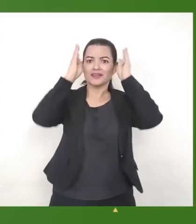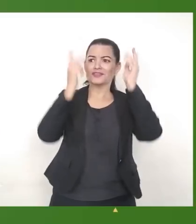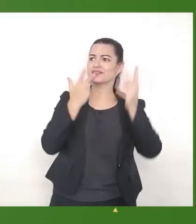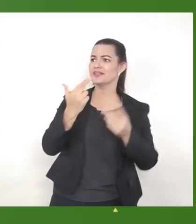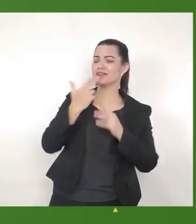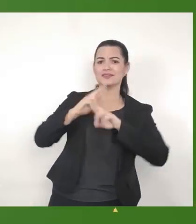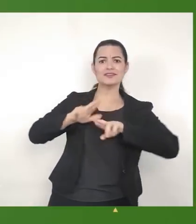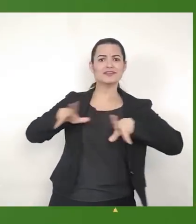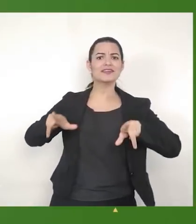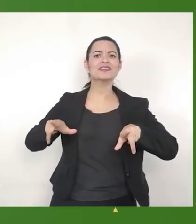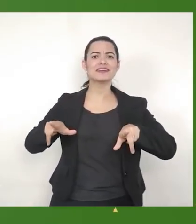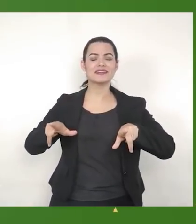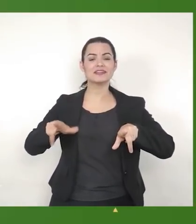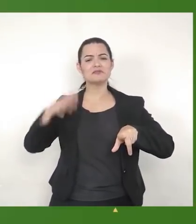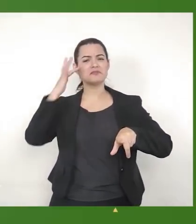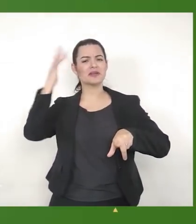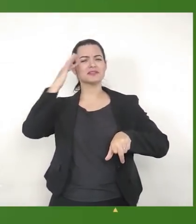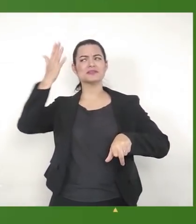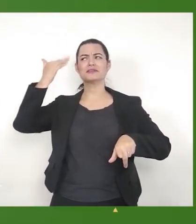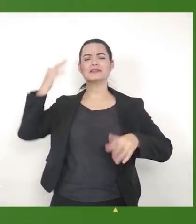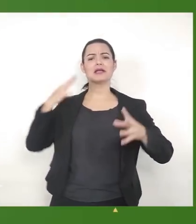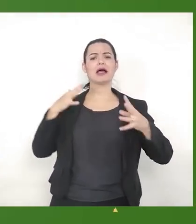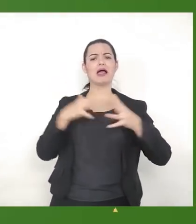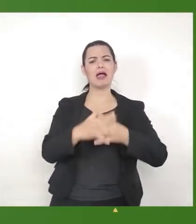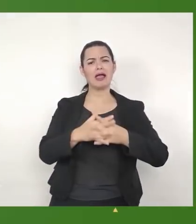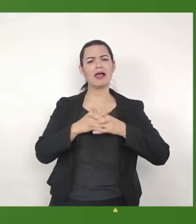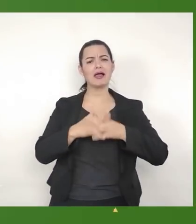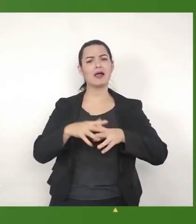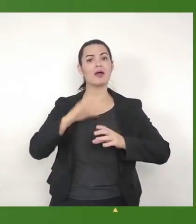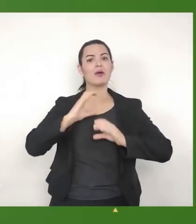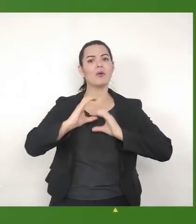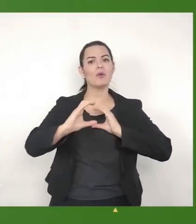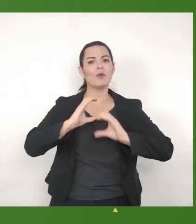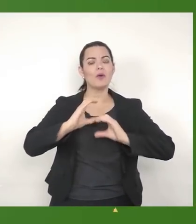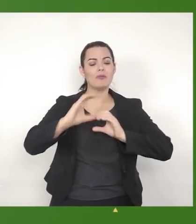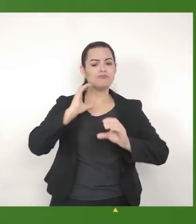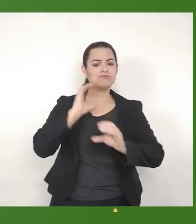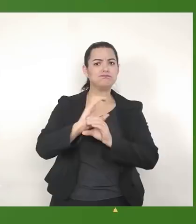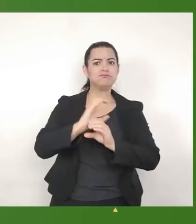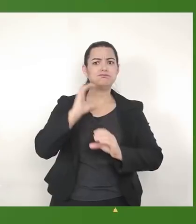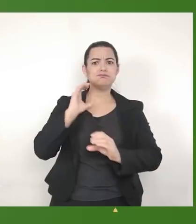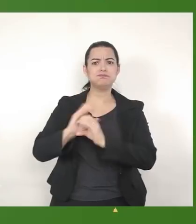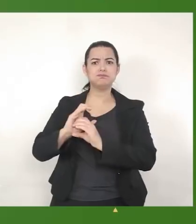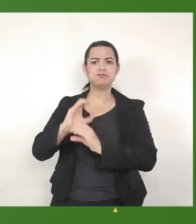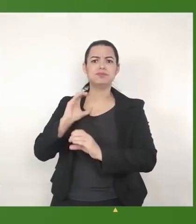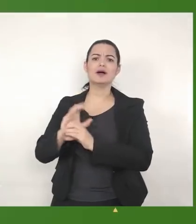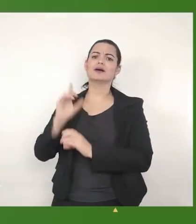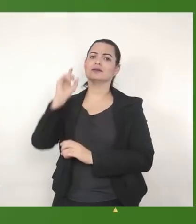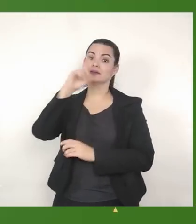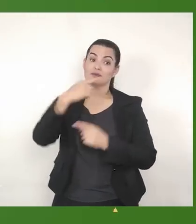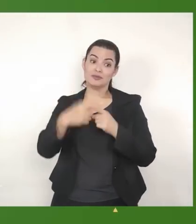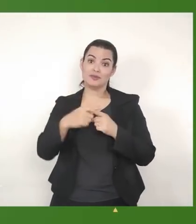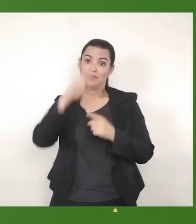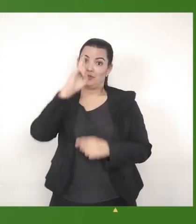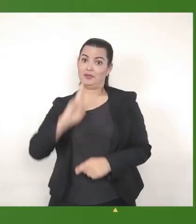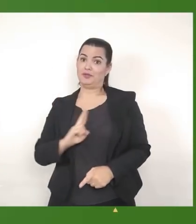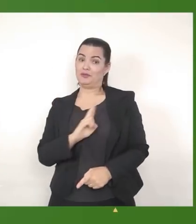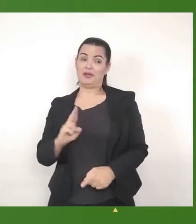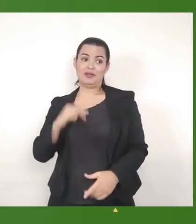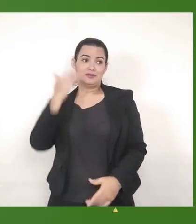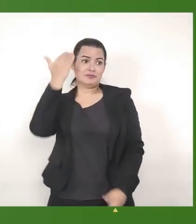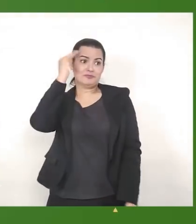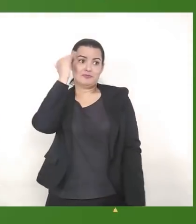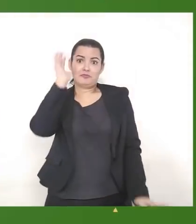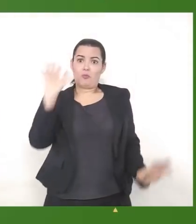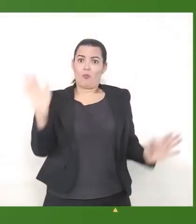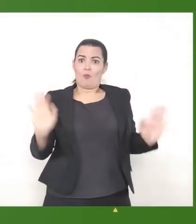confusão que era a comunicação nessa época, porque os jesuítas, eles não entendiam